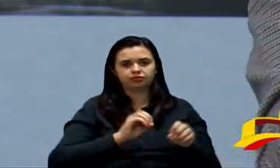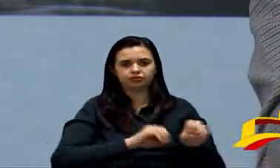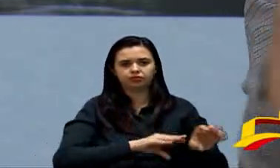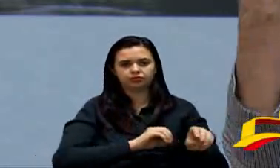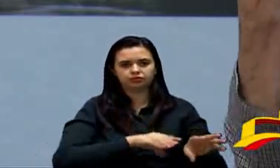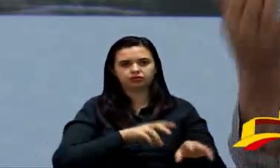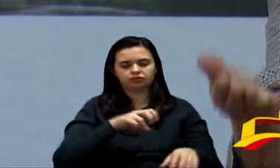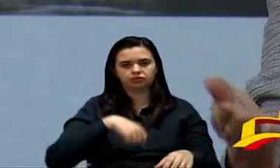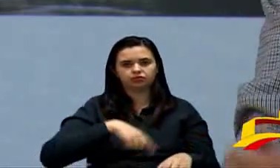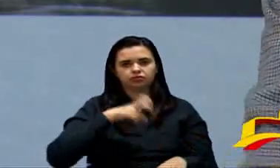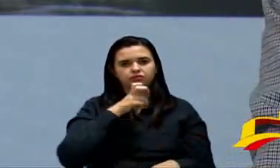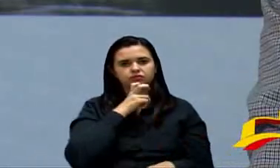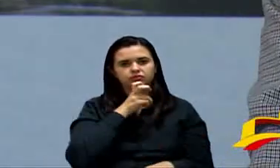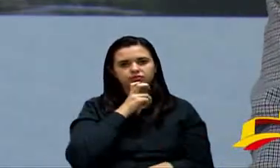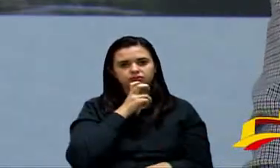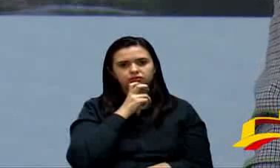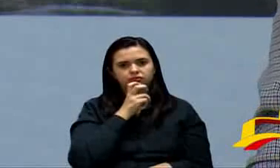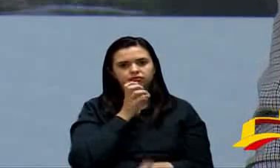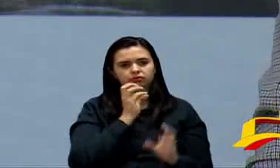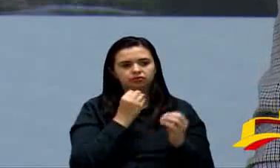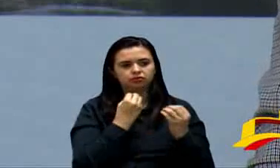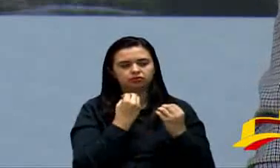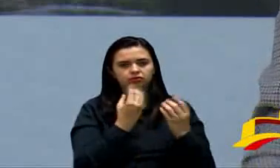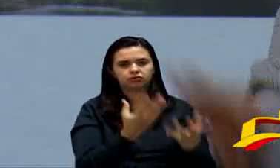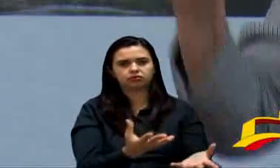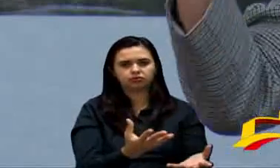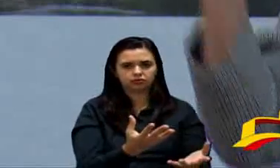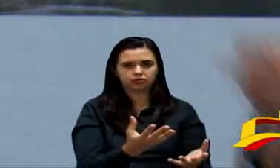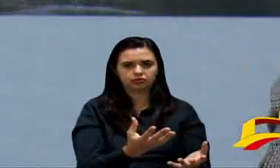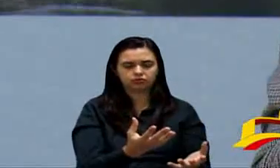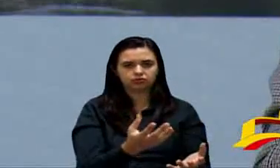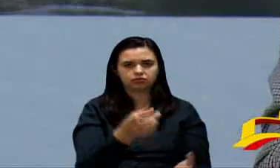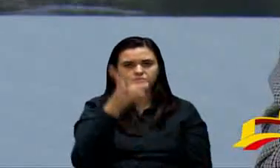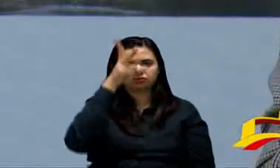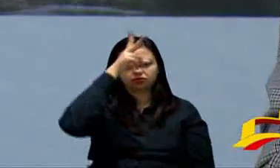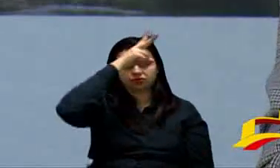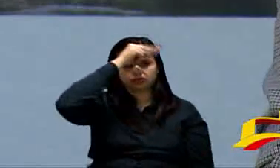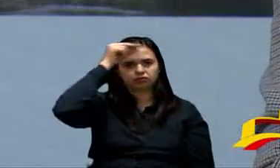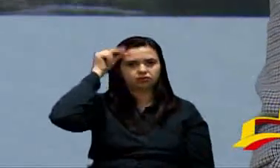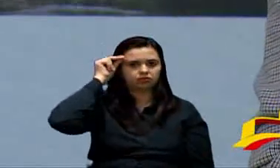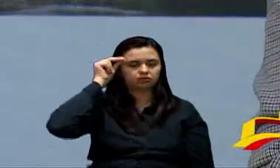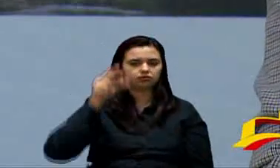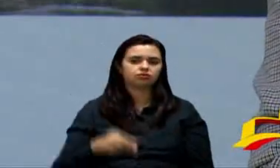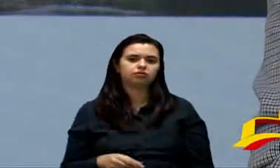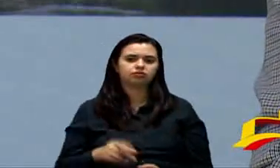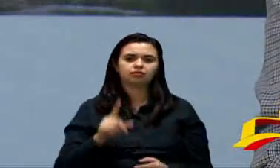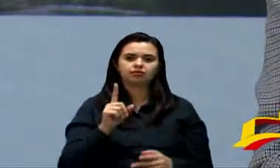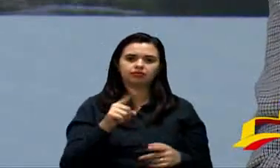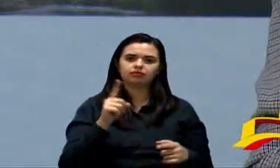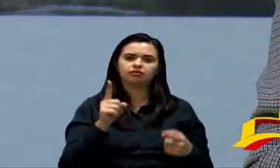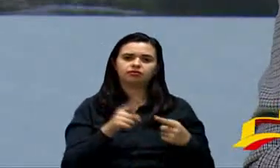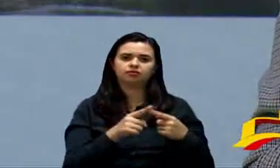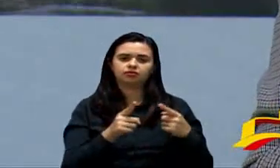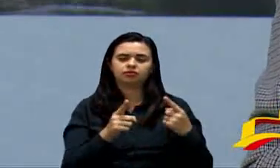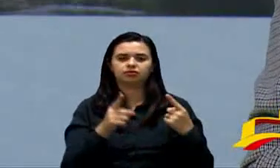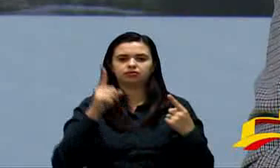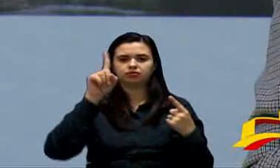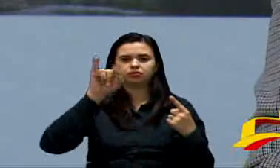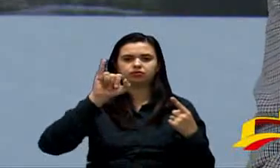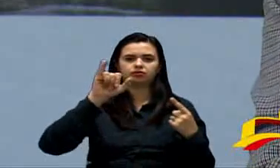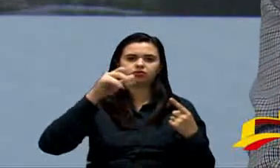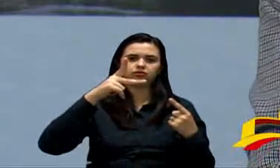ela alega que já devolveu o prédio para a prefeitura. Eram três prédios do Iporanga.